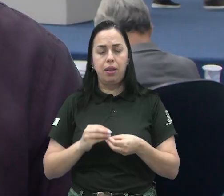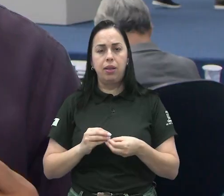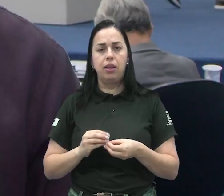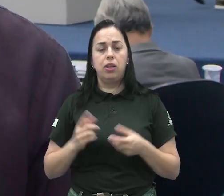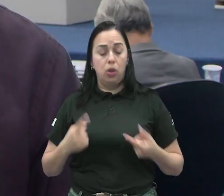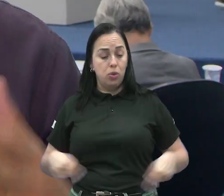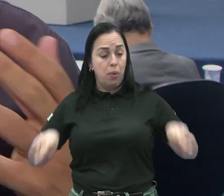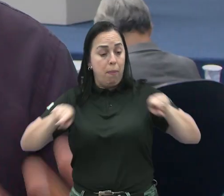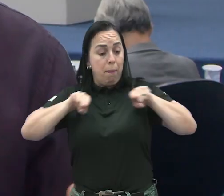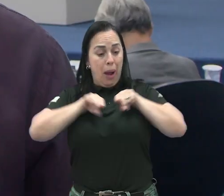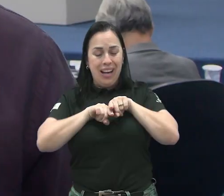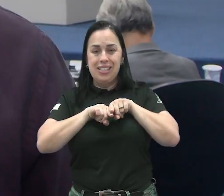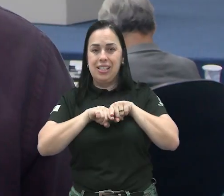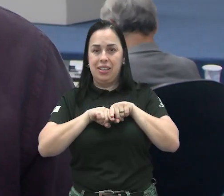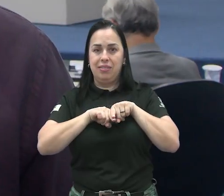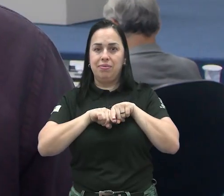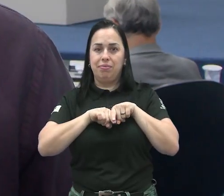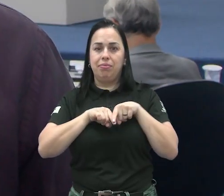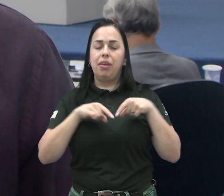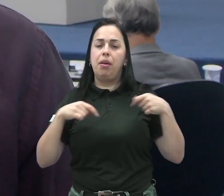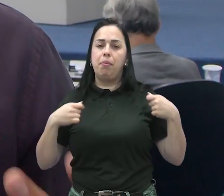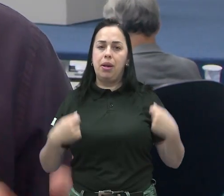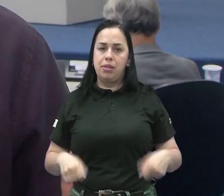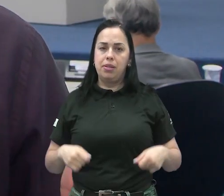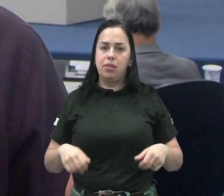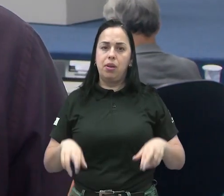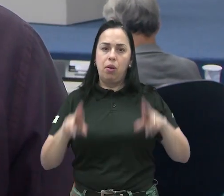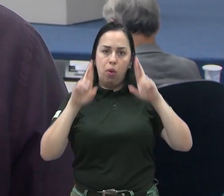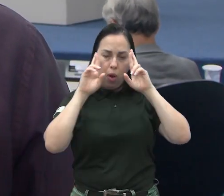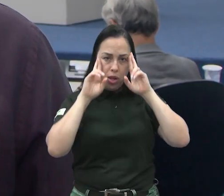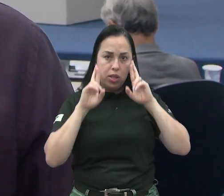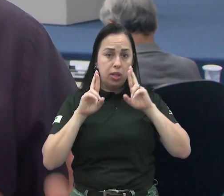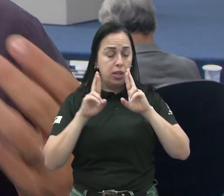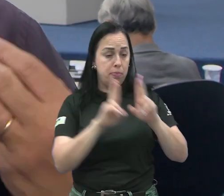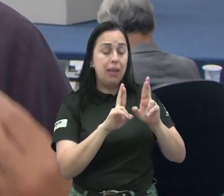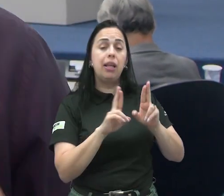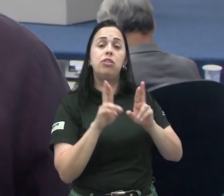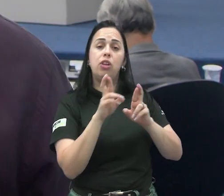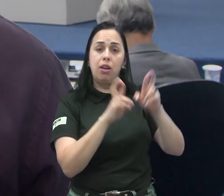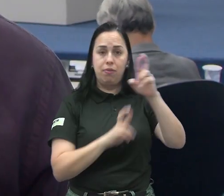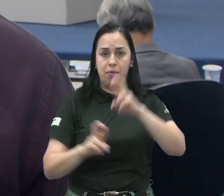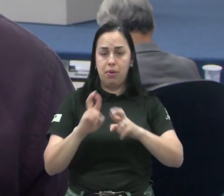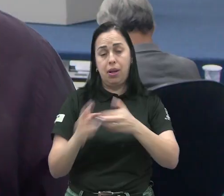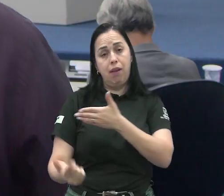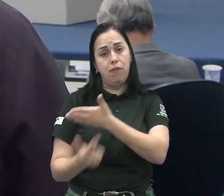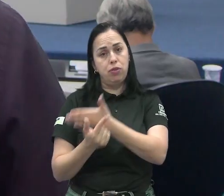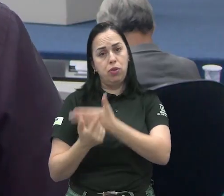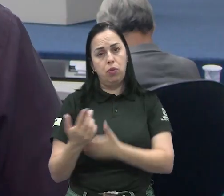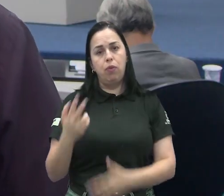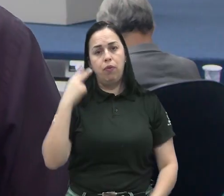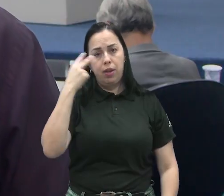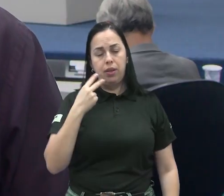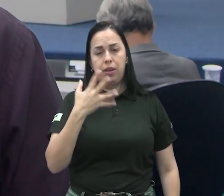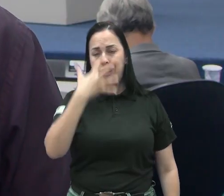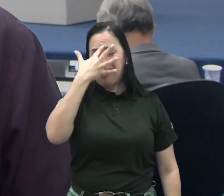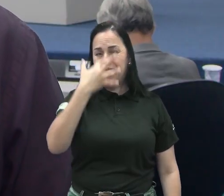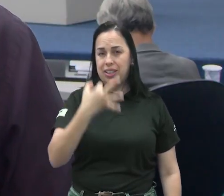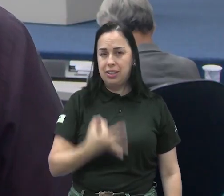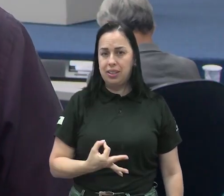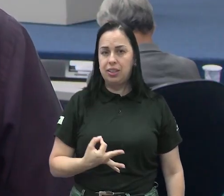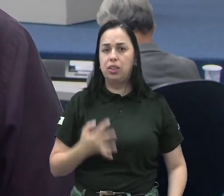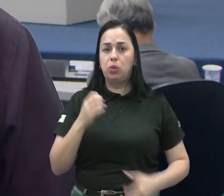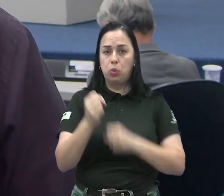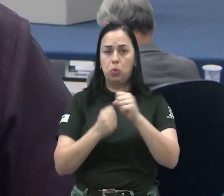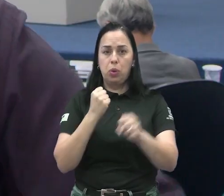somos parceiros de uma gestão pública. E para isso é preciso respeitar o direito da fiscalização que cabe ao vereador. E pode